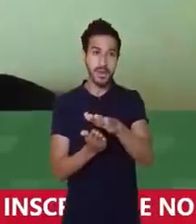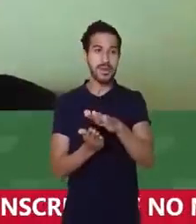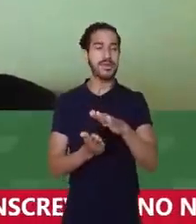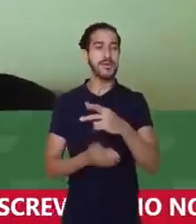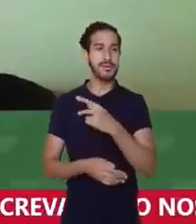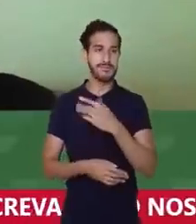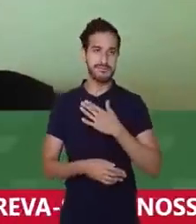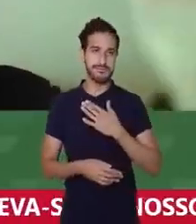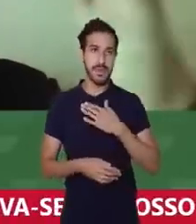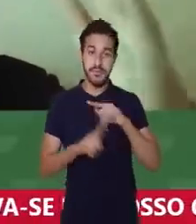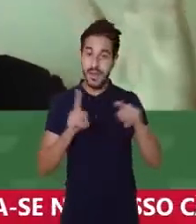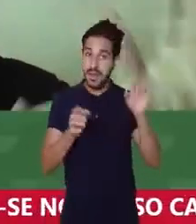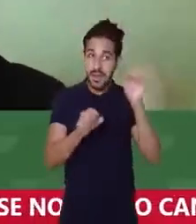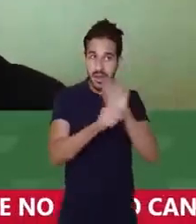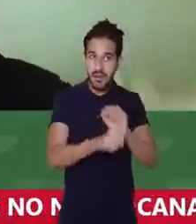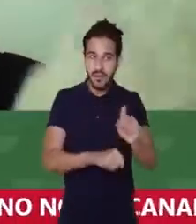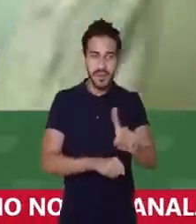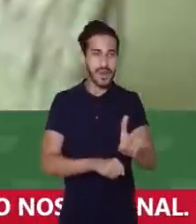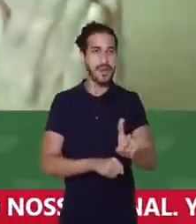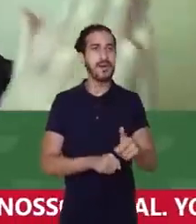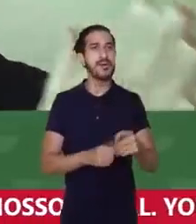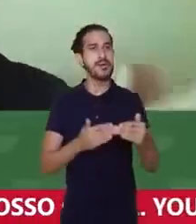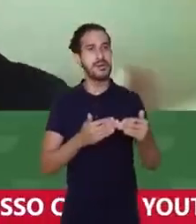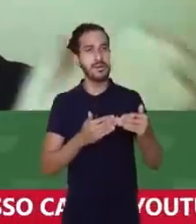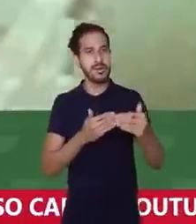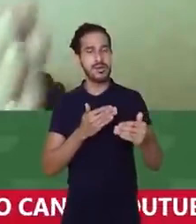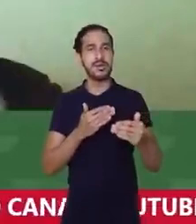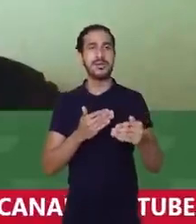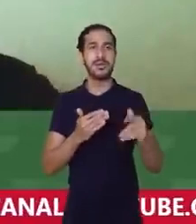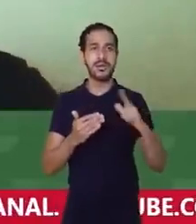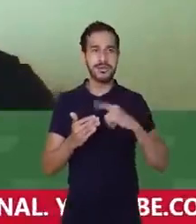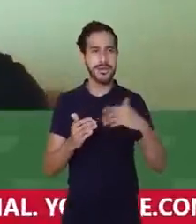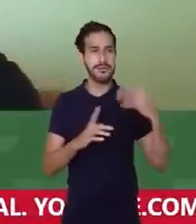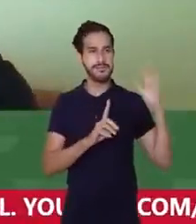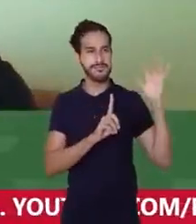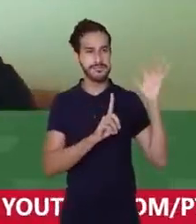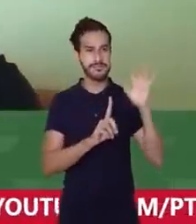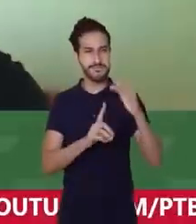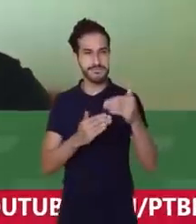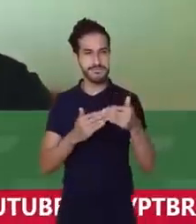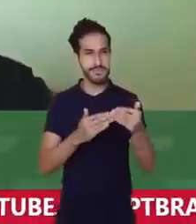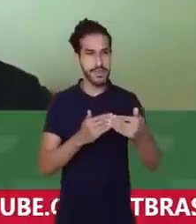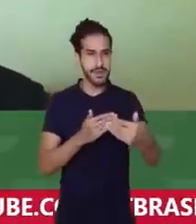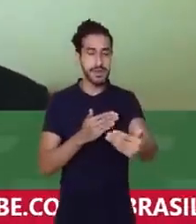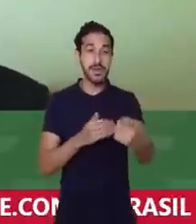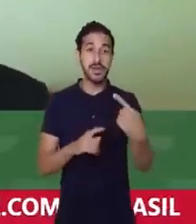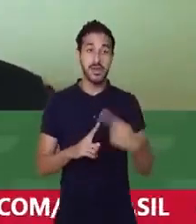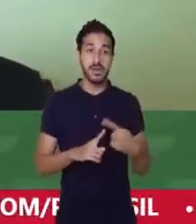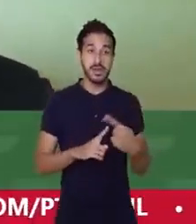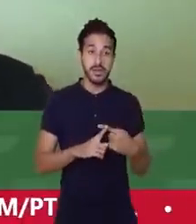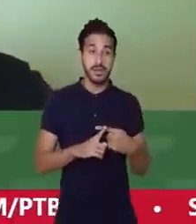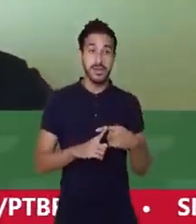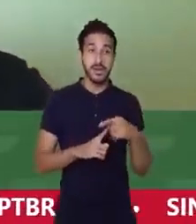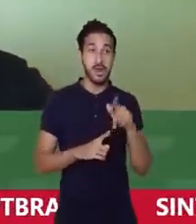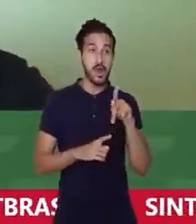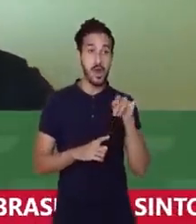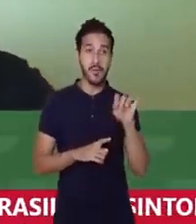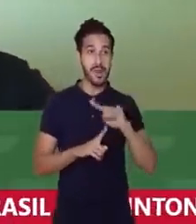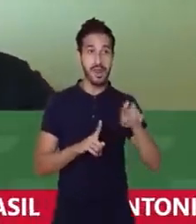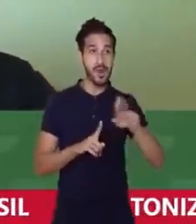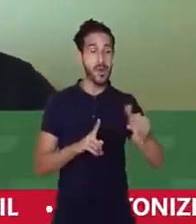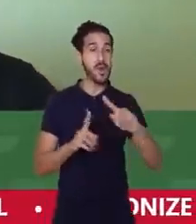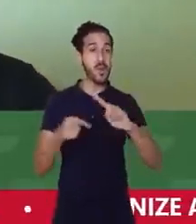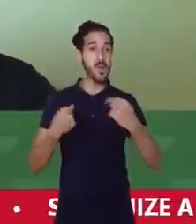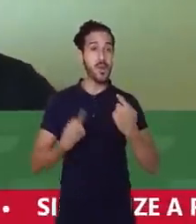não acaba no impeachment. Ele tem a sua continuidade, porque justamente ele não era contra